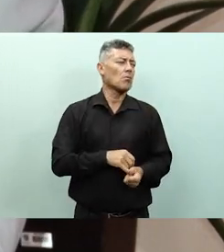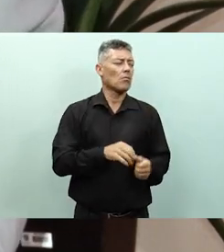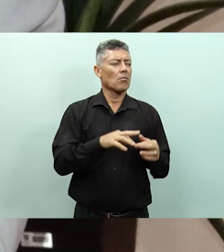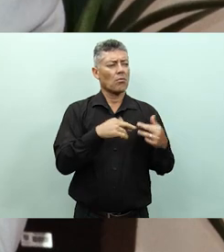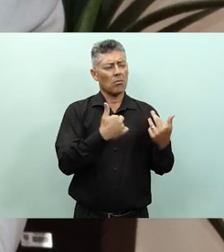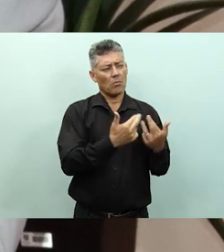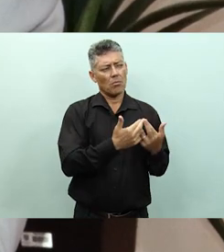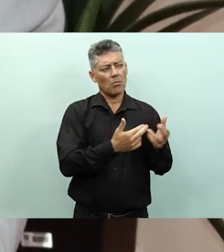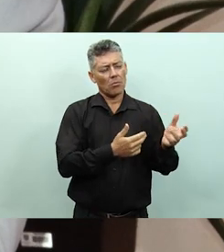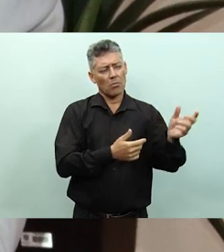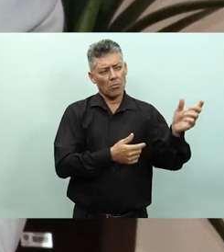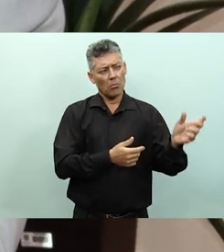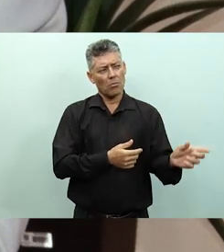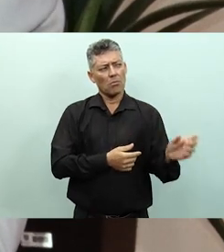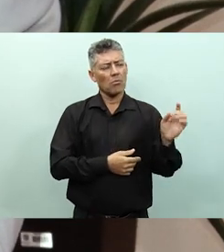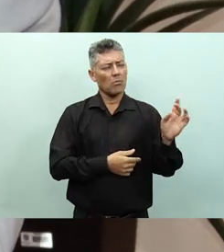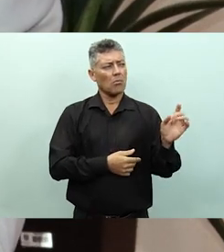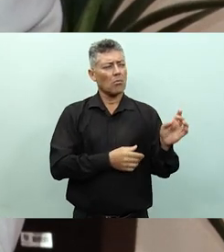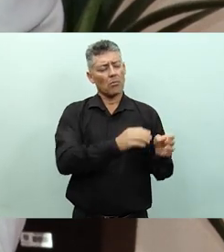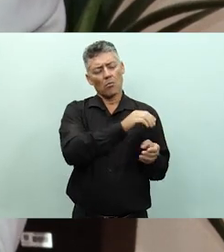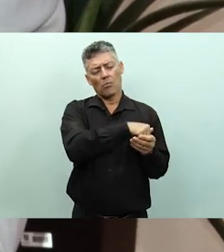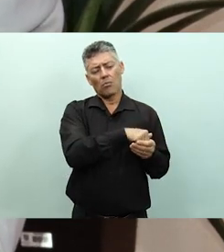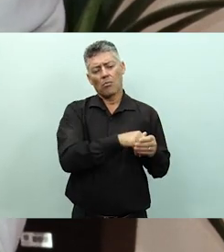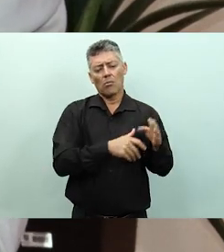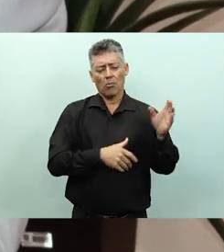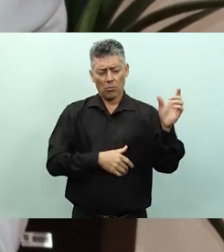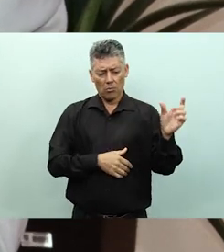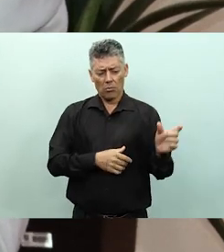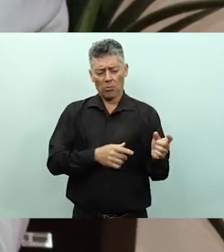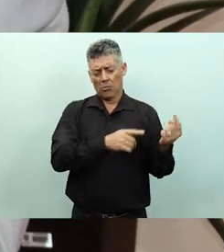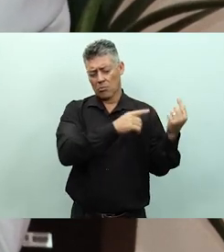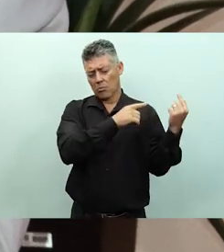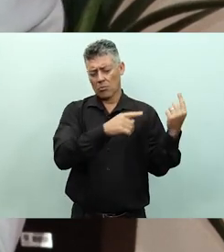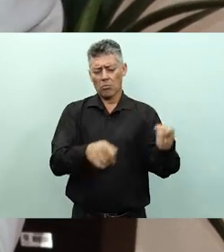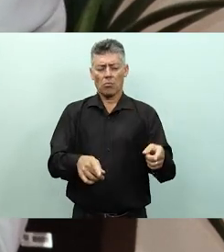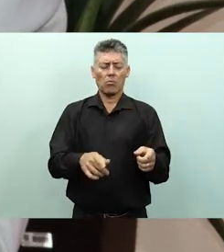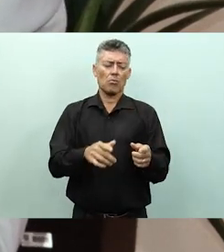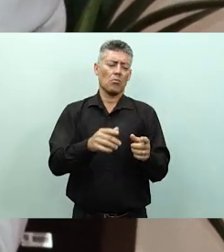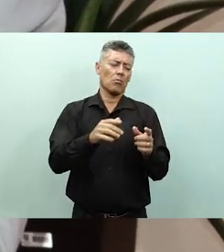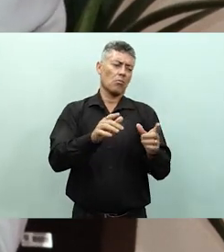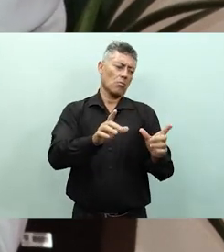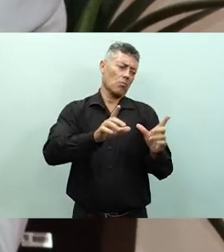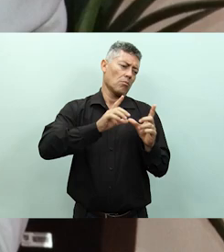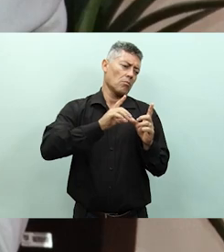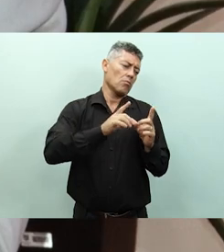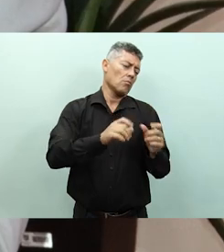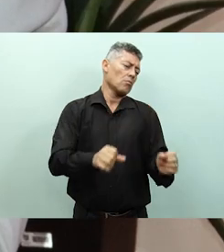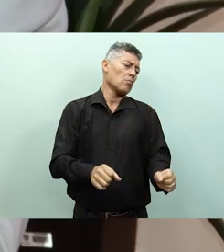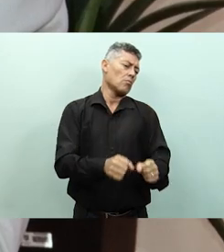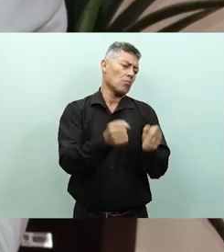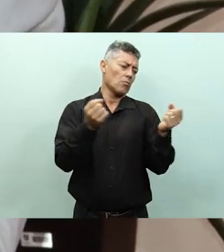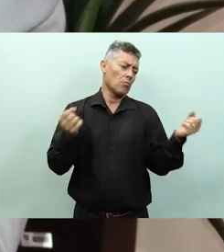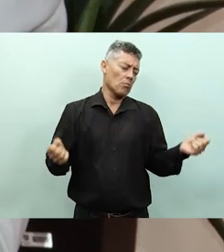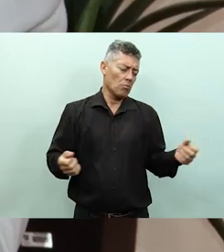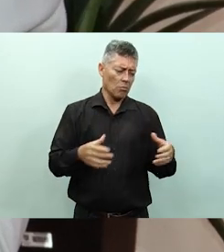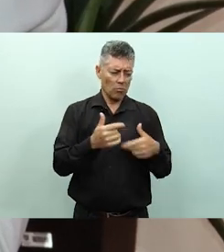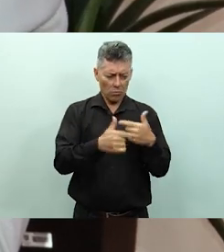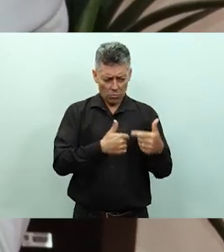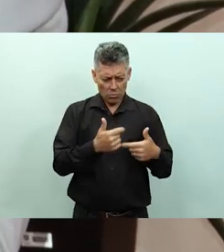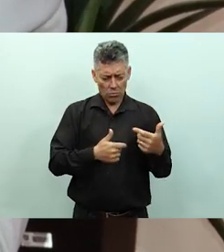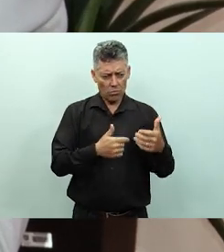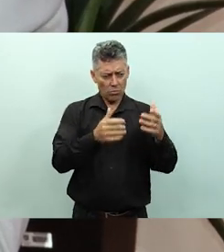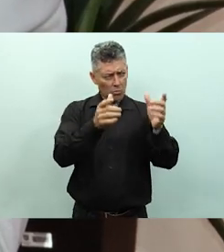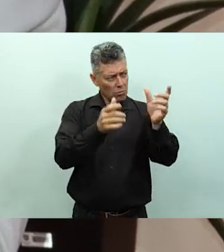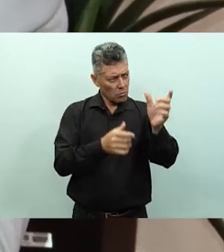ela, disse que votaria contra um projeto que prejudicava determinada categoria de